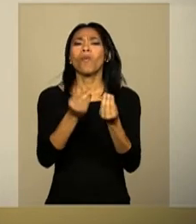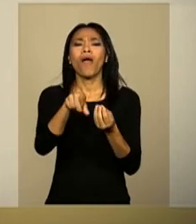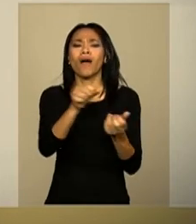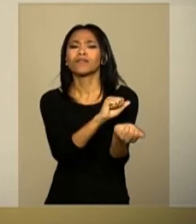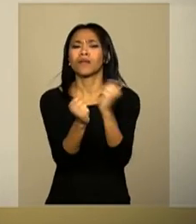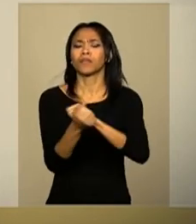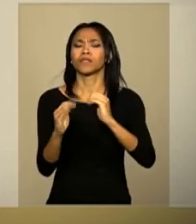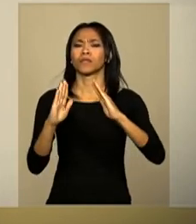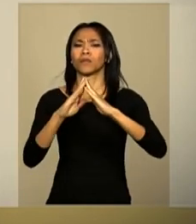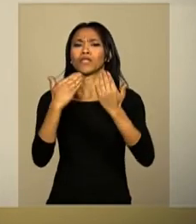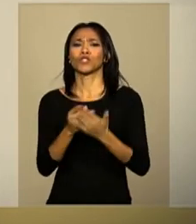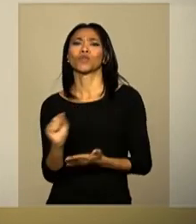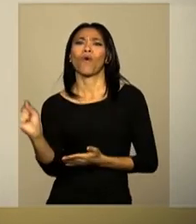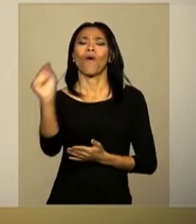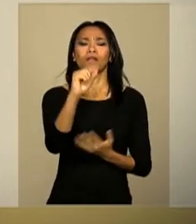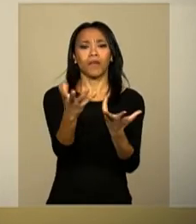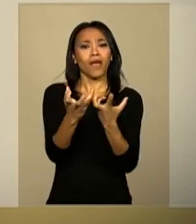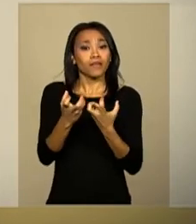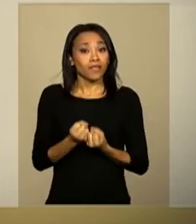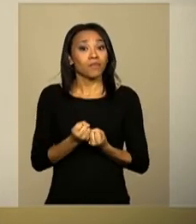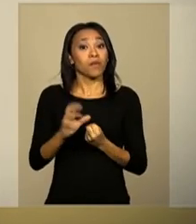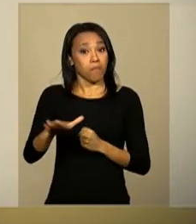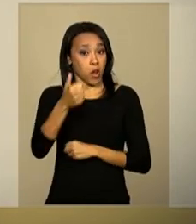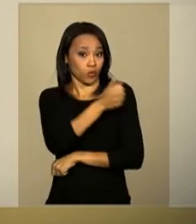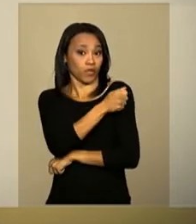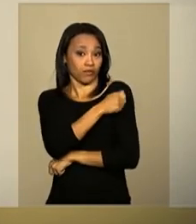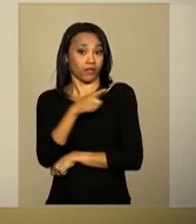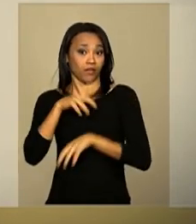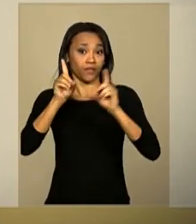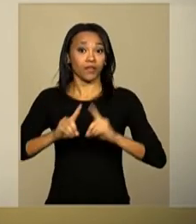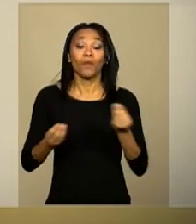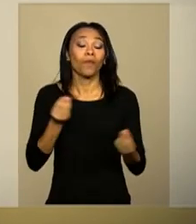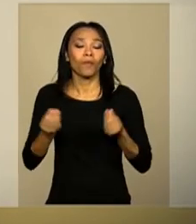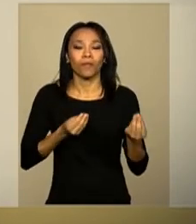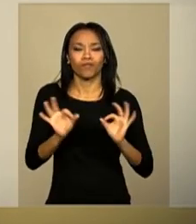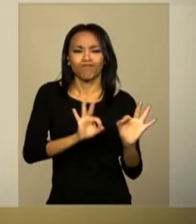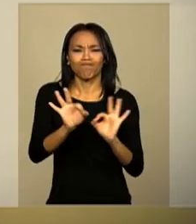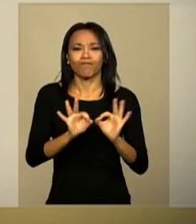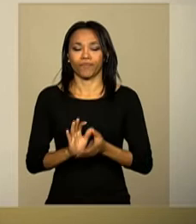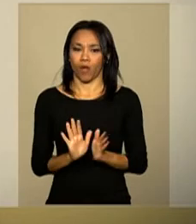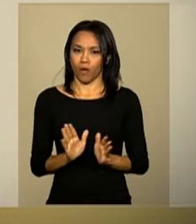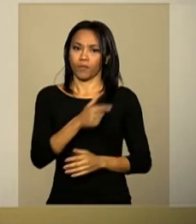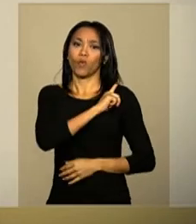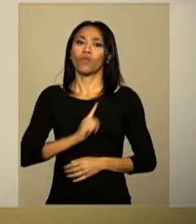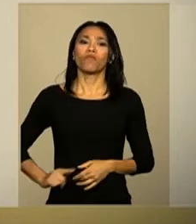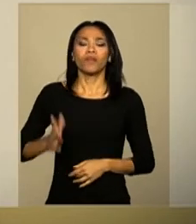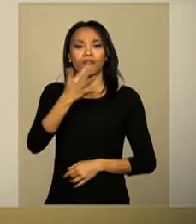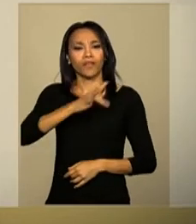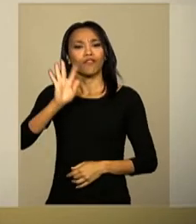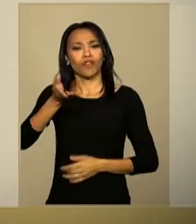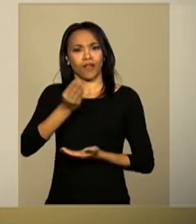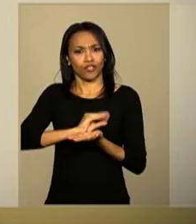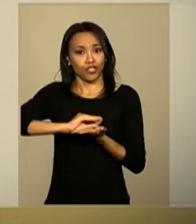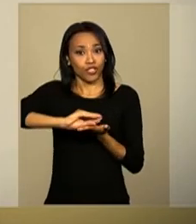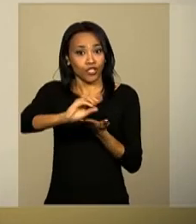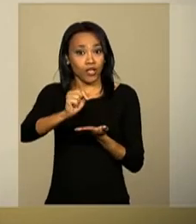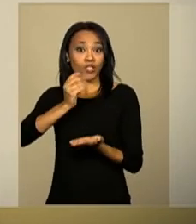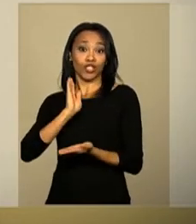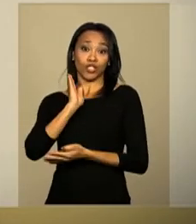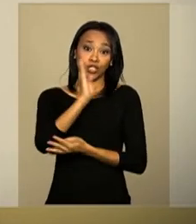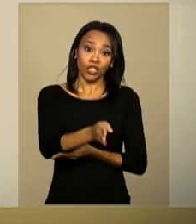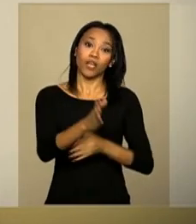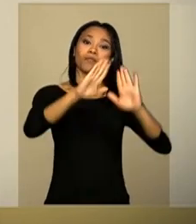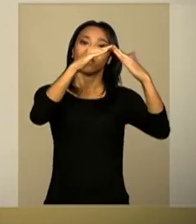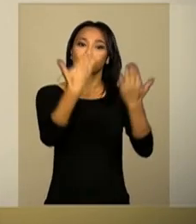adaptação das escolas para receber melhor os estudantes com deficiência a presidenta olha Max o governo federal Repassa o dinheiro diretamente